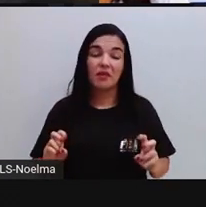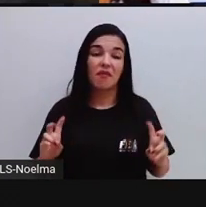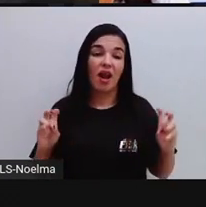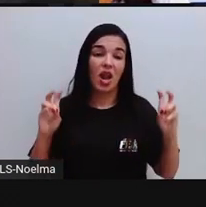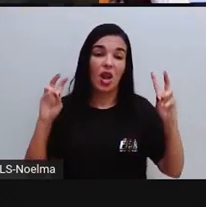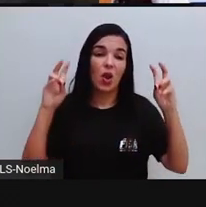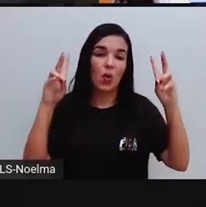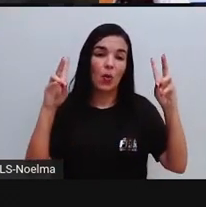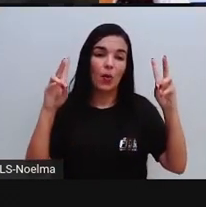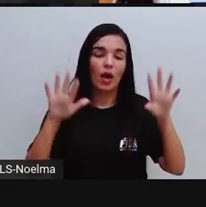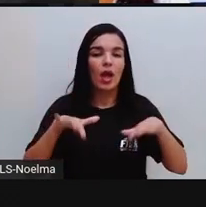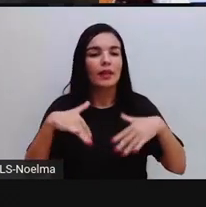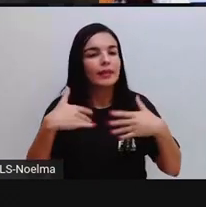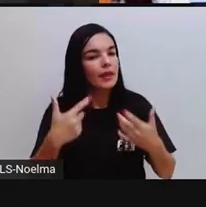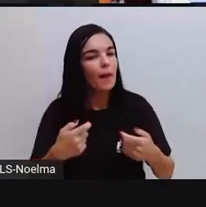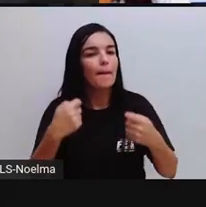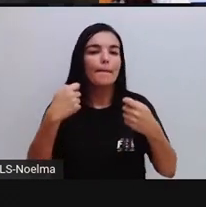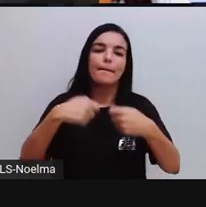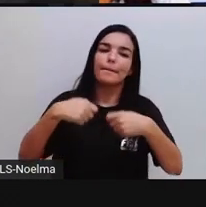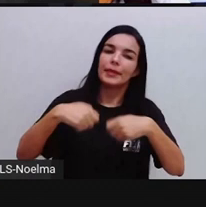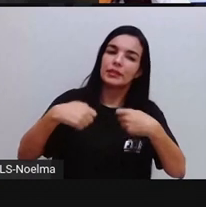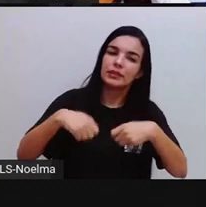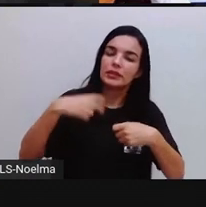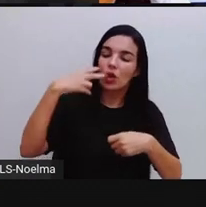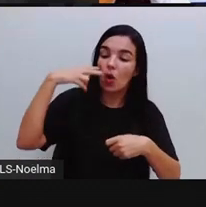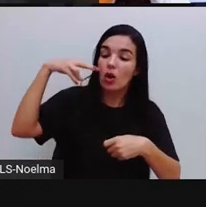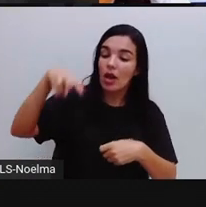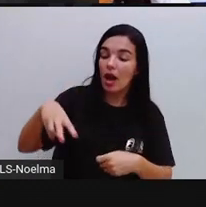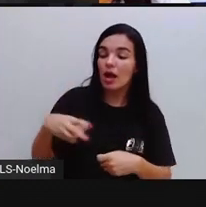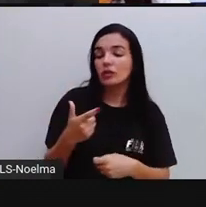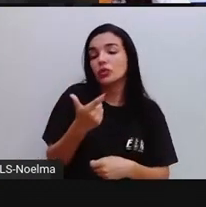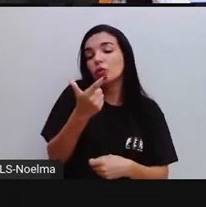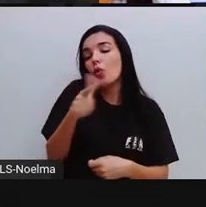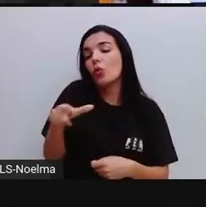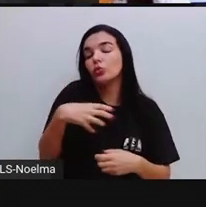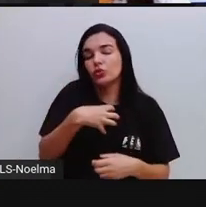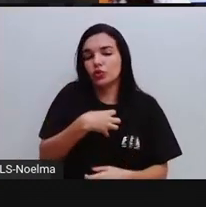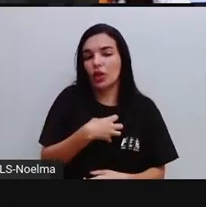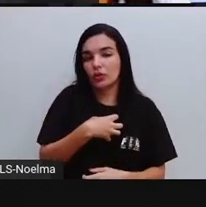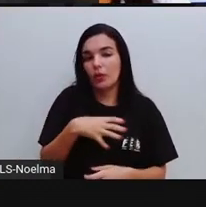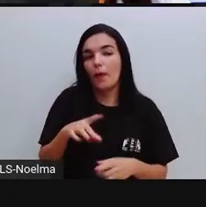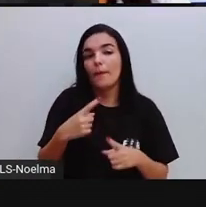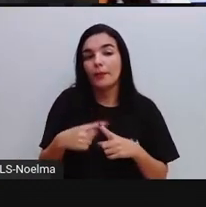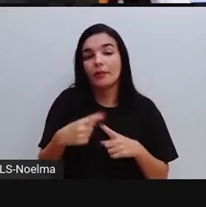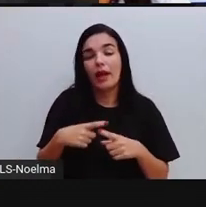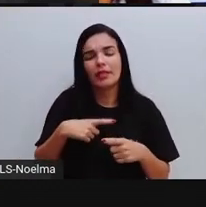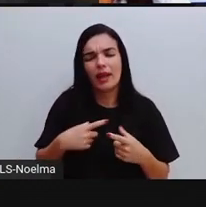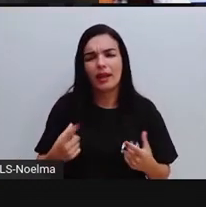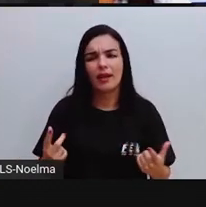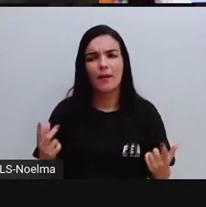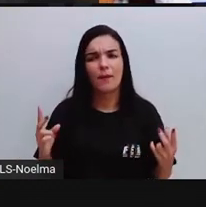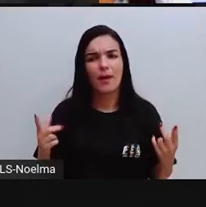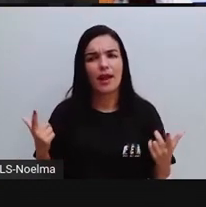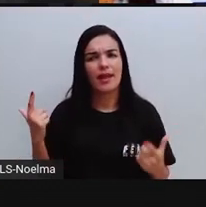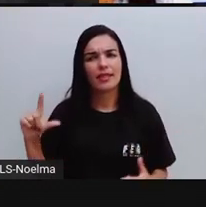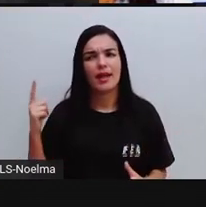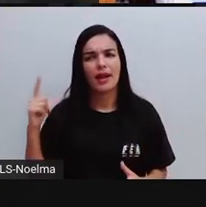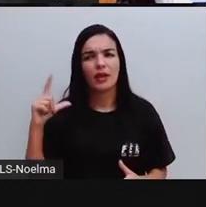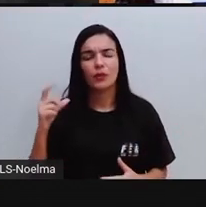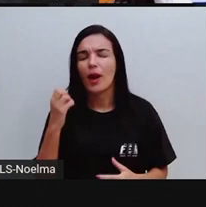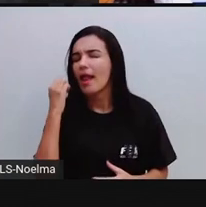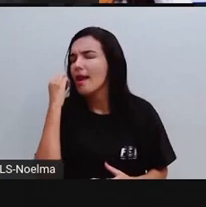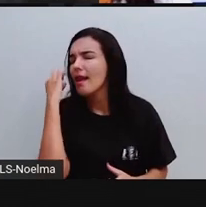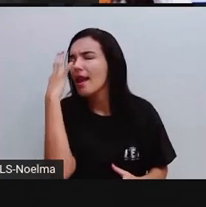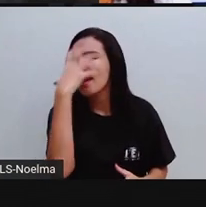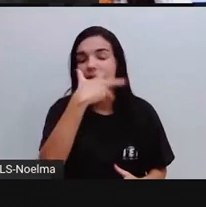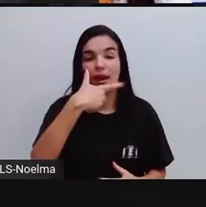a gente precisa olhar de outra forma a literatura de cordel, que é uma literatura tão rica, né? Foram